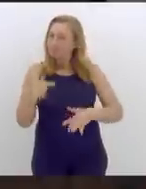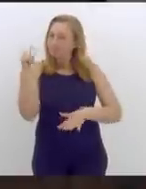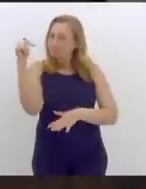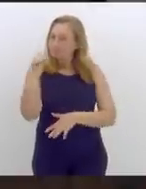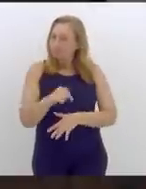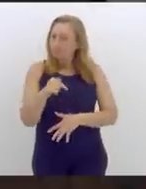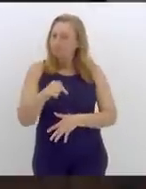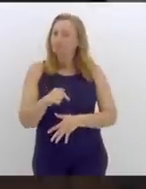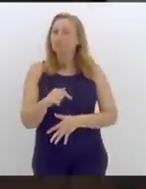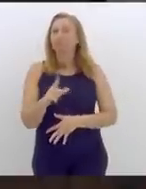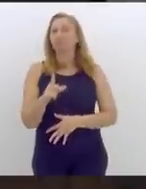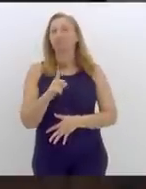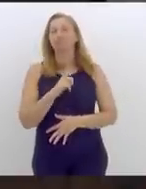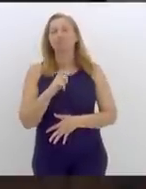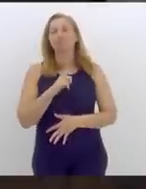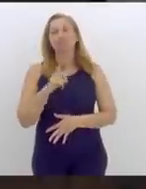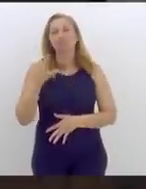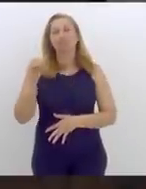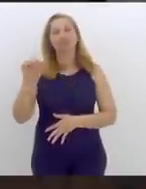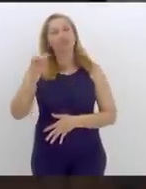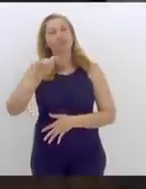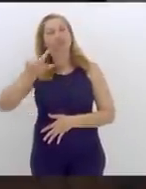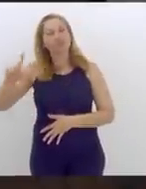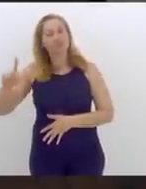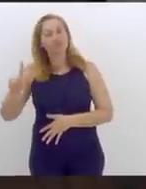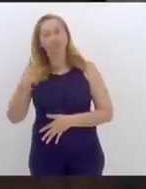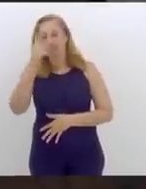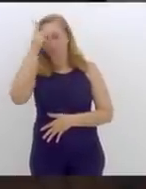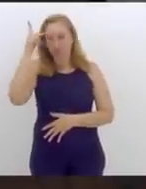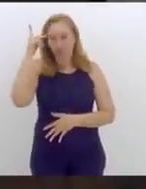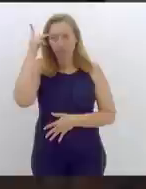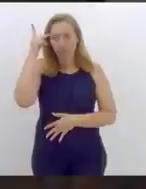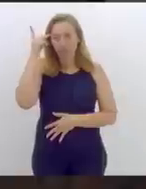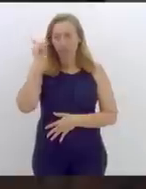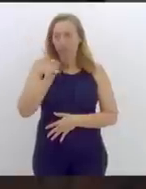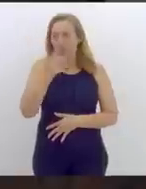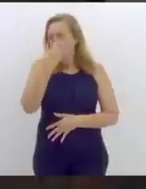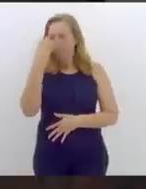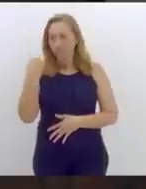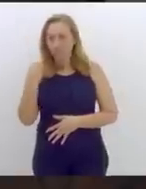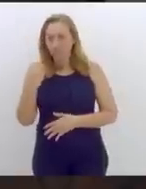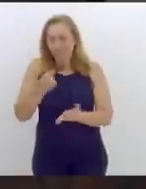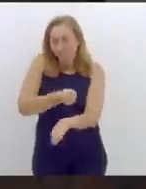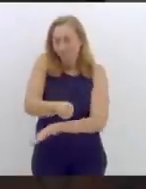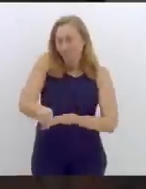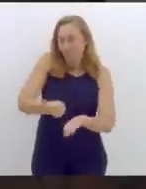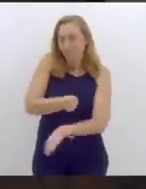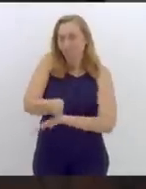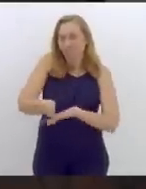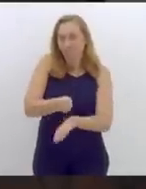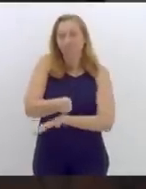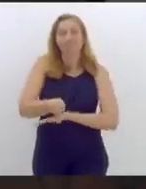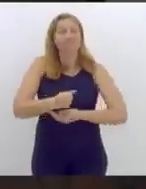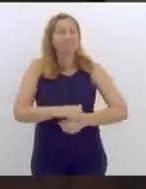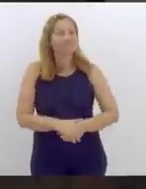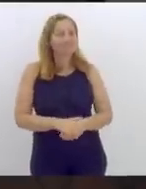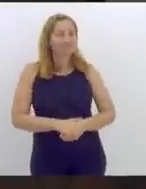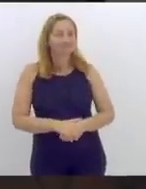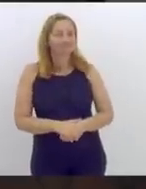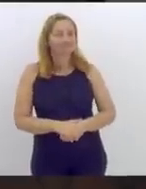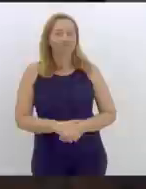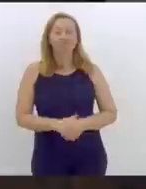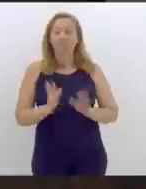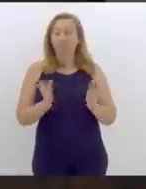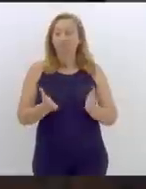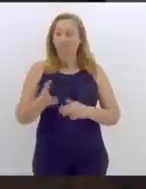que existem oficiais que são pessoas que não esqueceram que vieram da base que não esqueceram que hoje